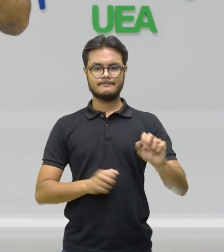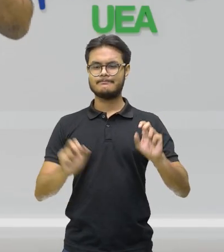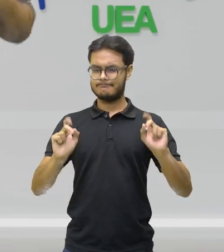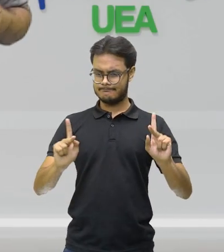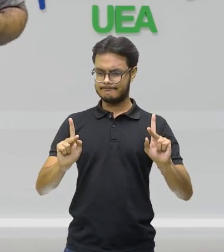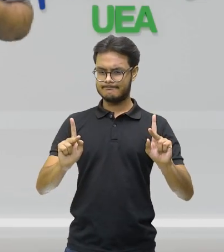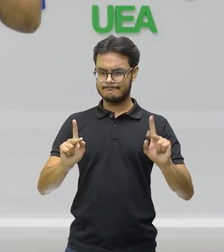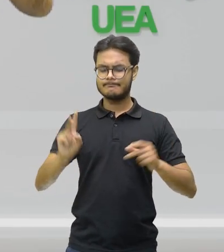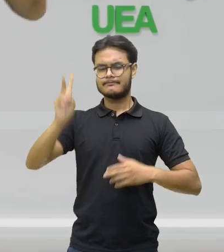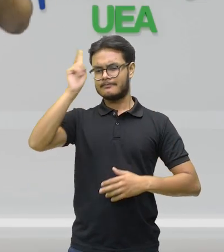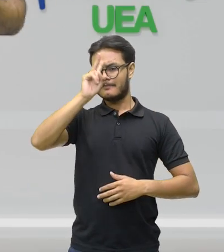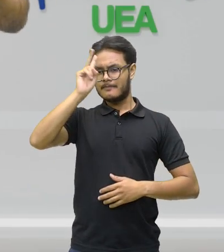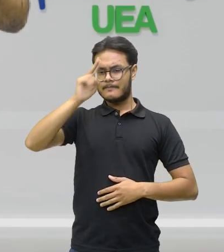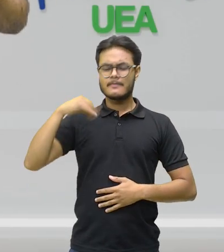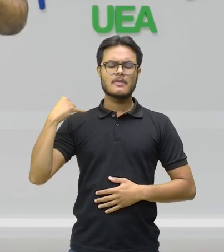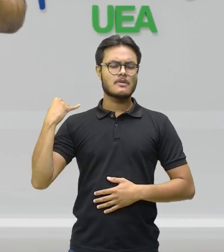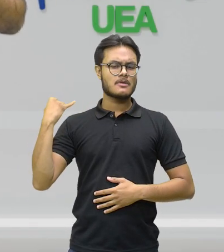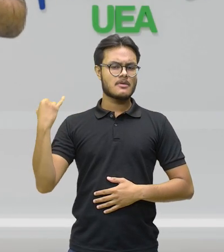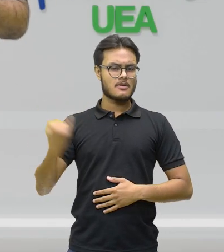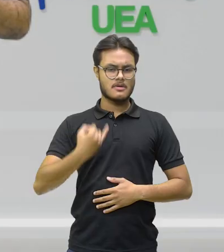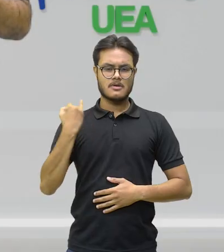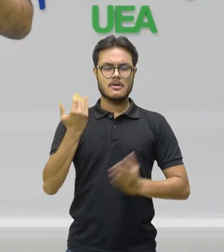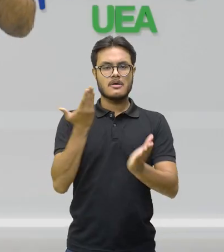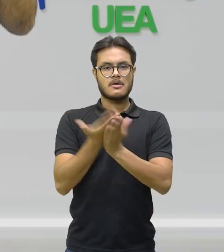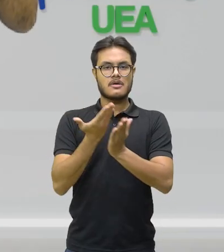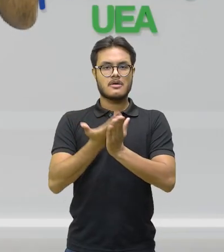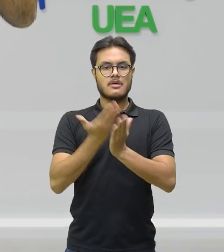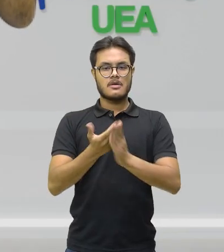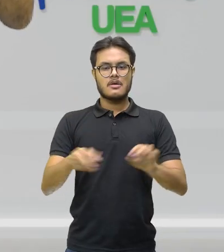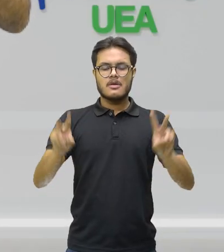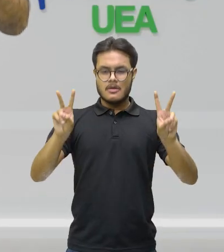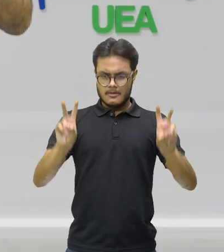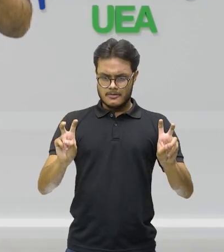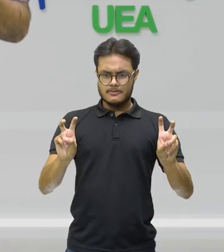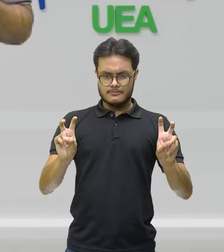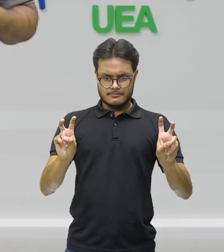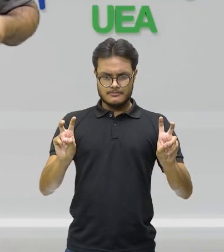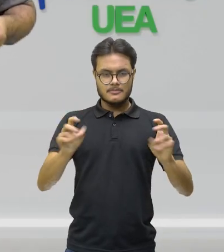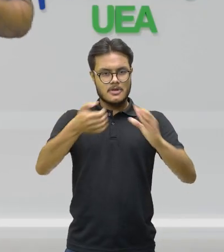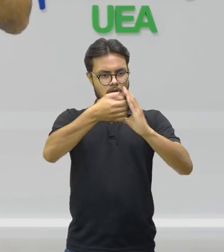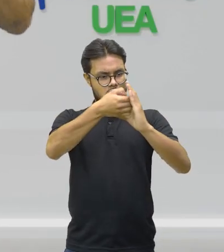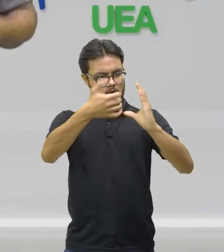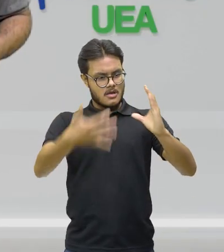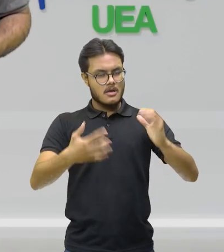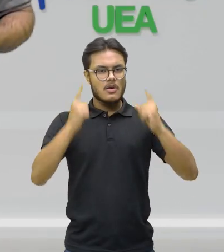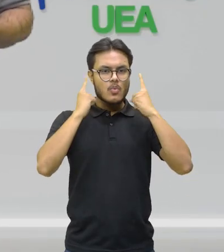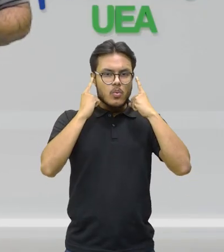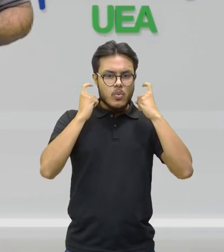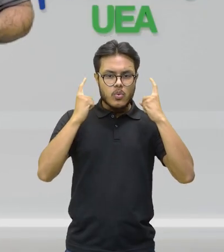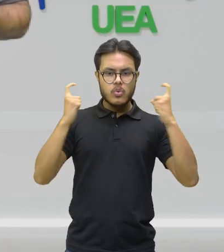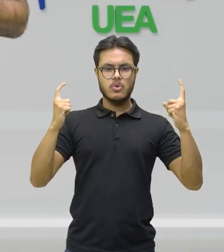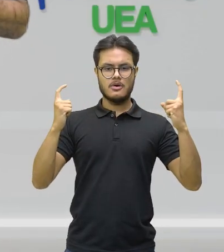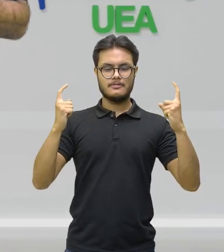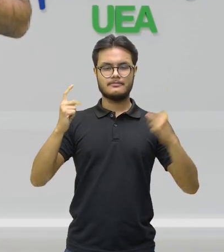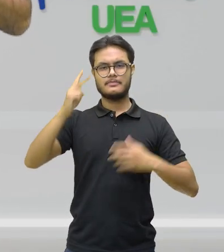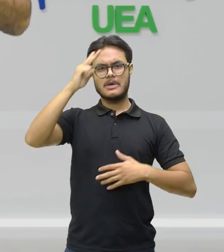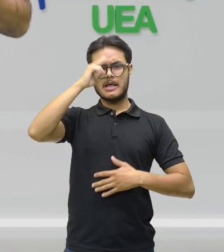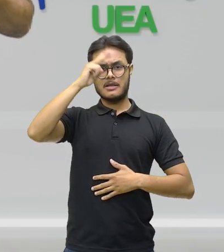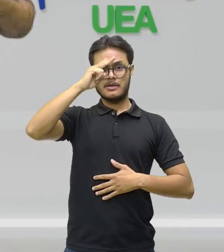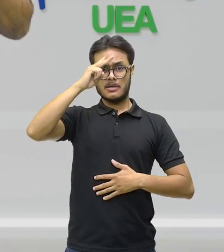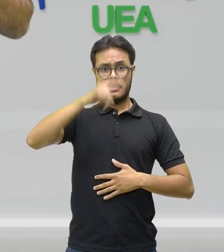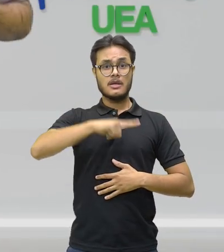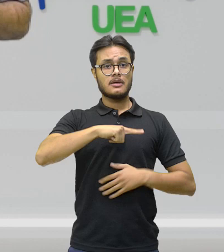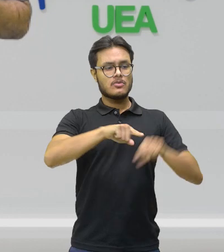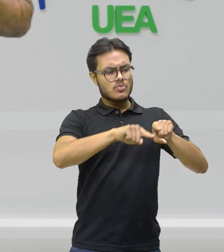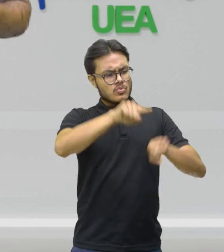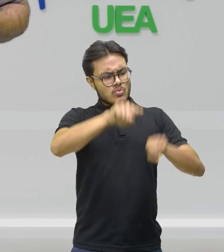você vai ter que lembrar dessa aula toda? A parte referente às principais características da onda sonora. Lembra, onda sonora é uma onda